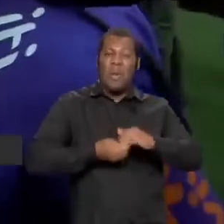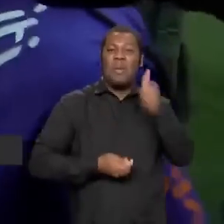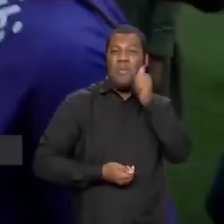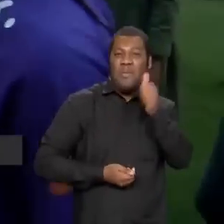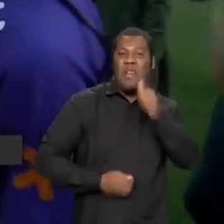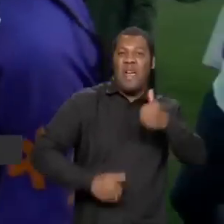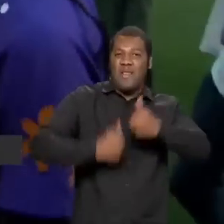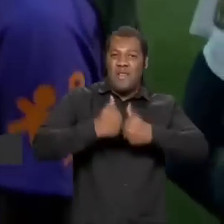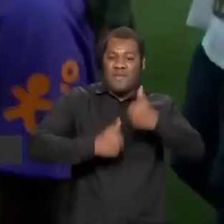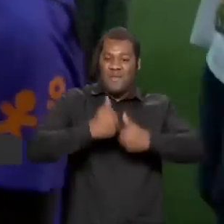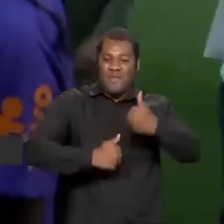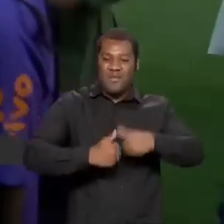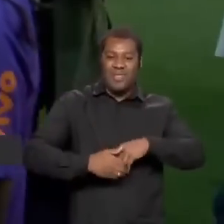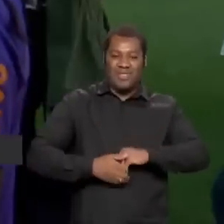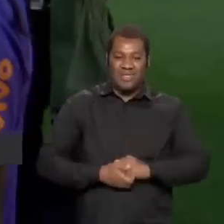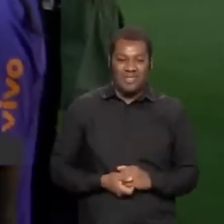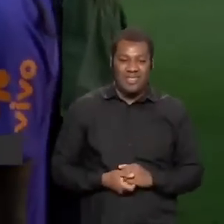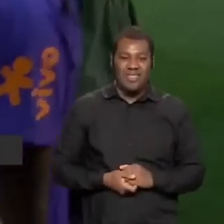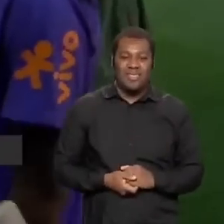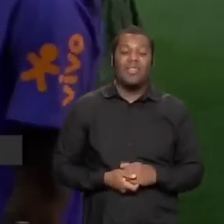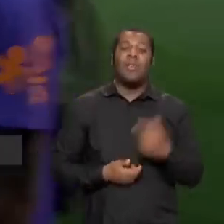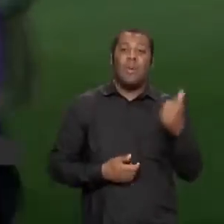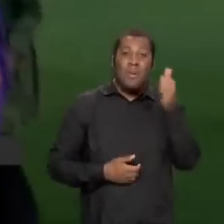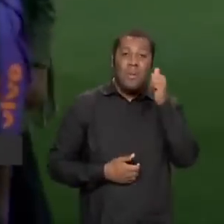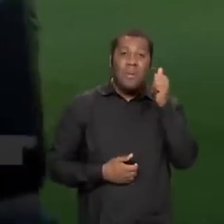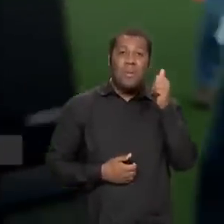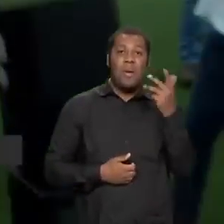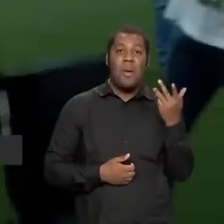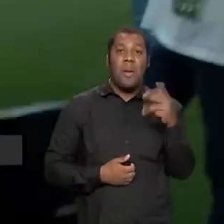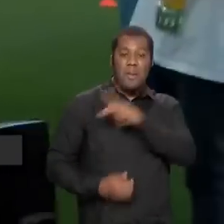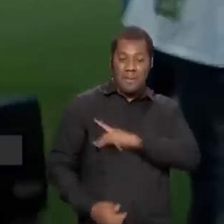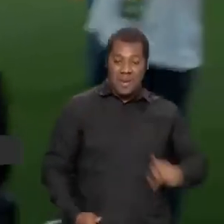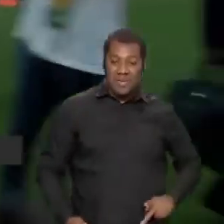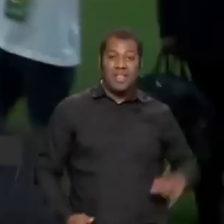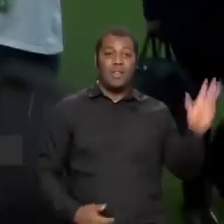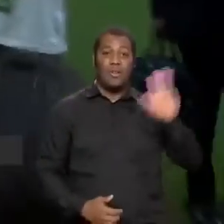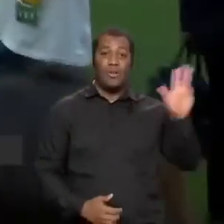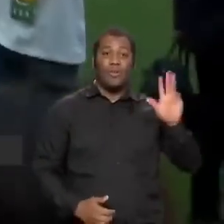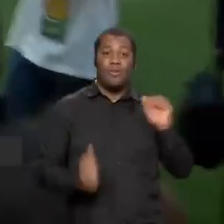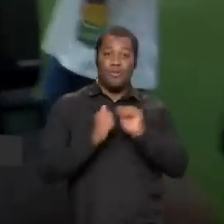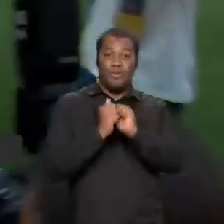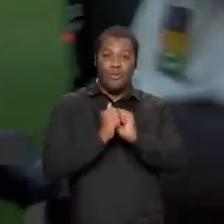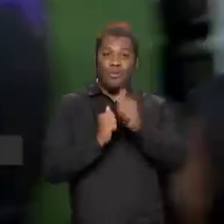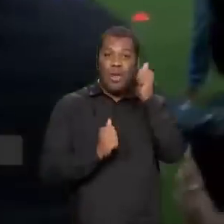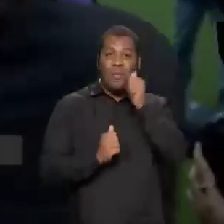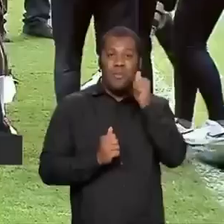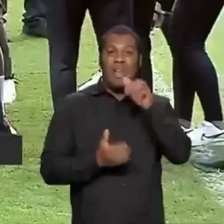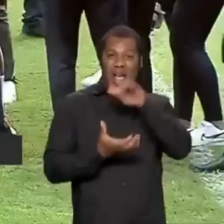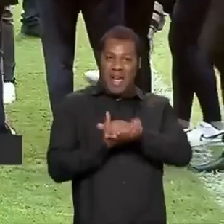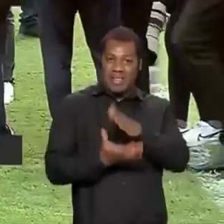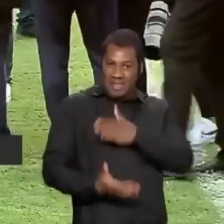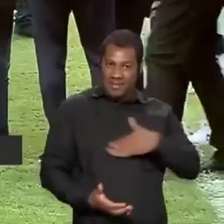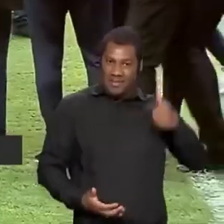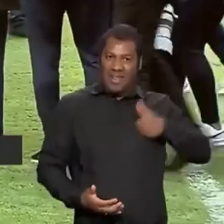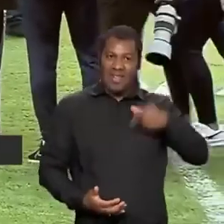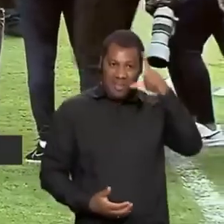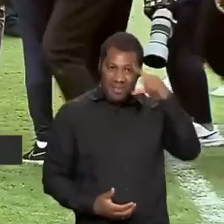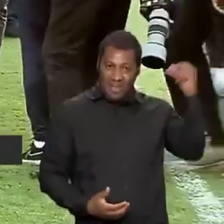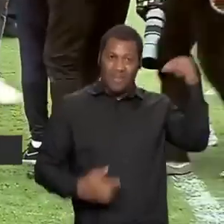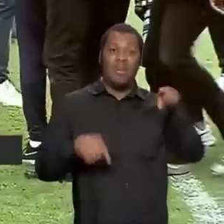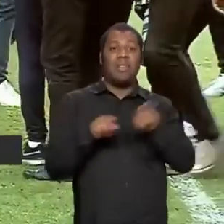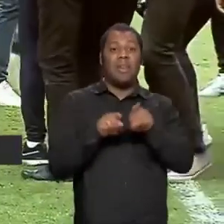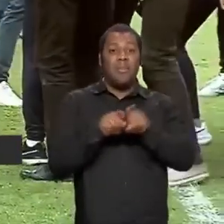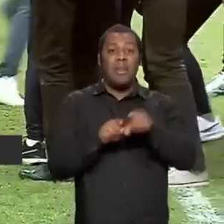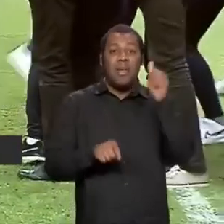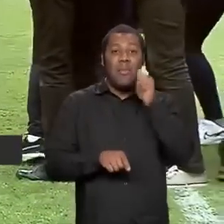jogadoras, ele está acompanhado da primeira-dama, Janja, da ministra do Esporte,